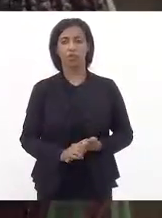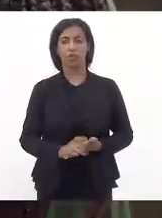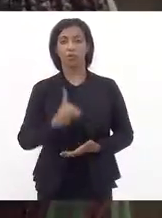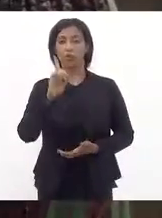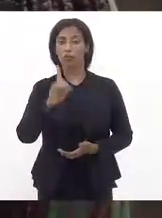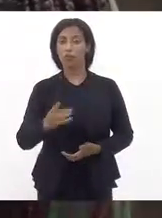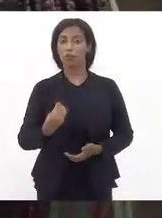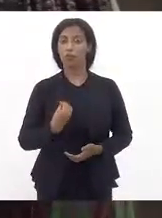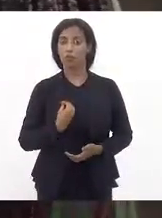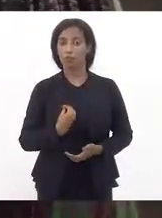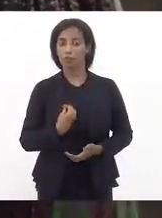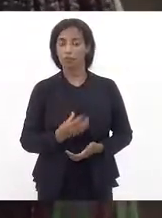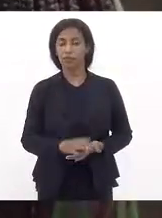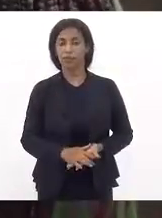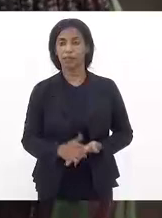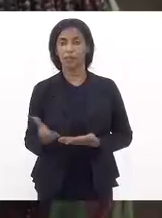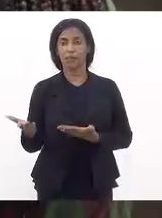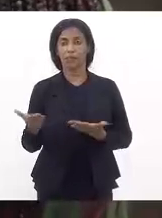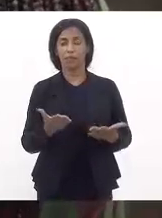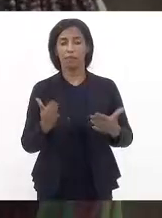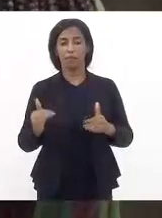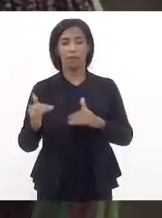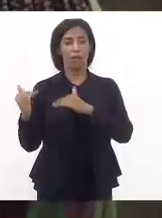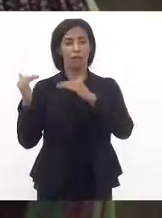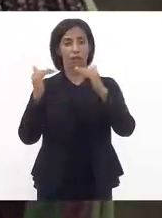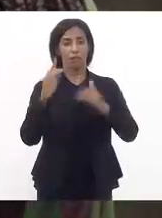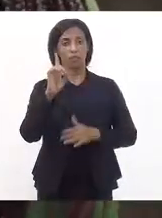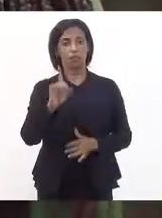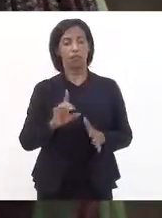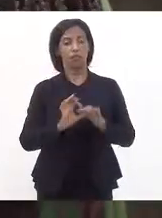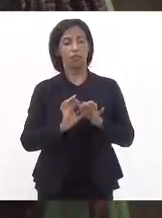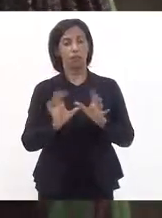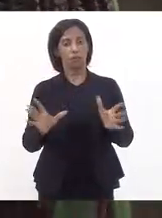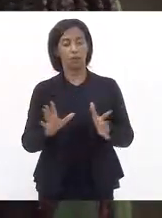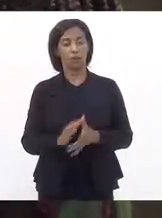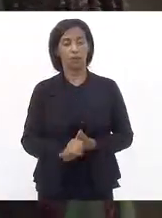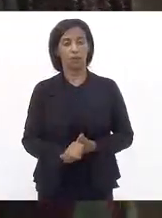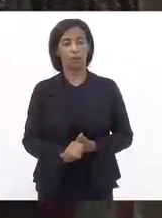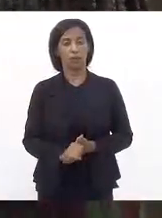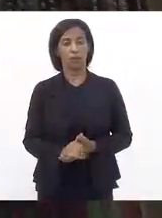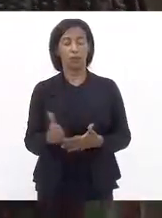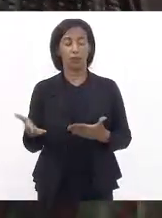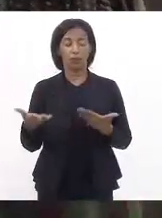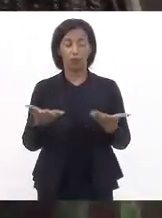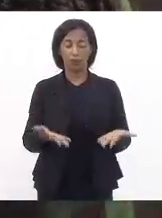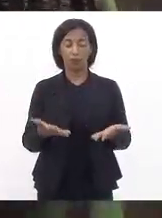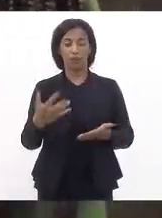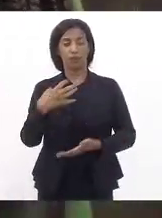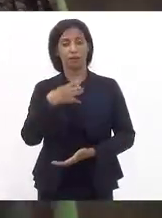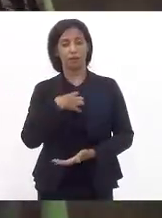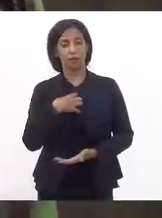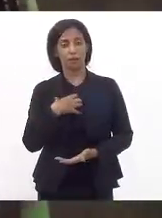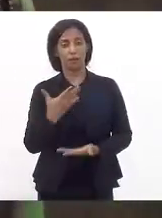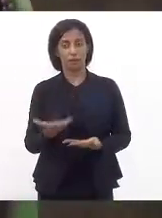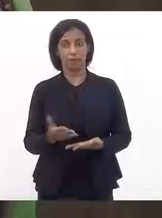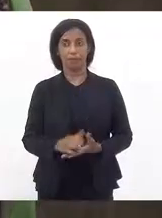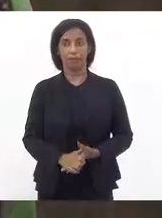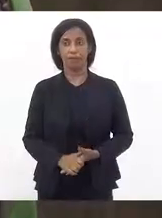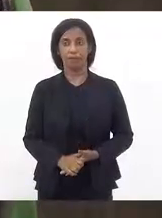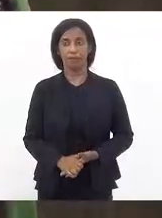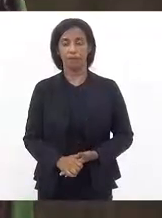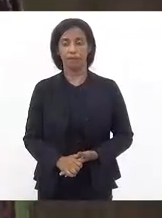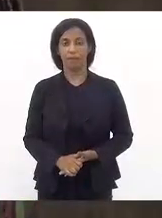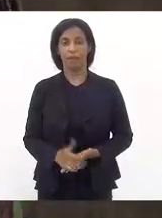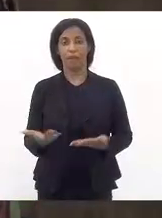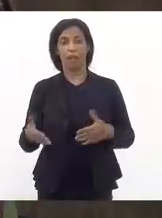presidente o direito à Vida ele é acima do direito à liberdade portanto nesse sentido além da